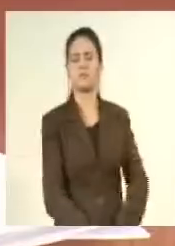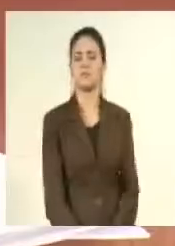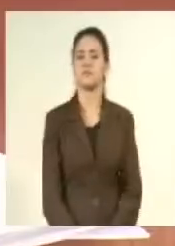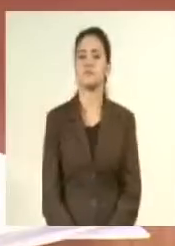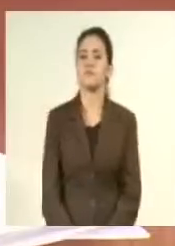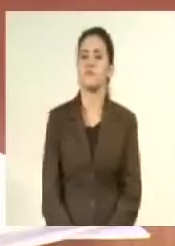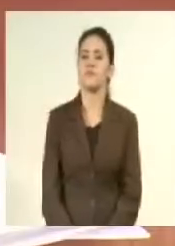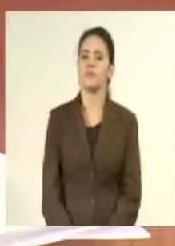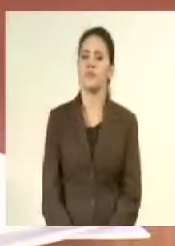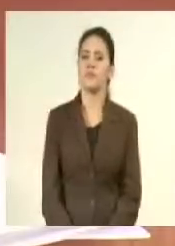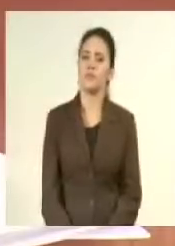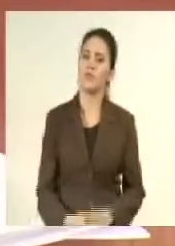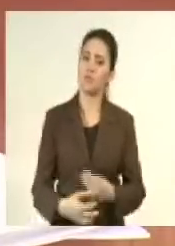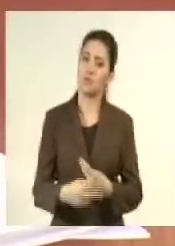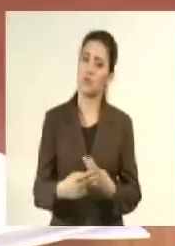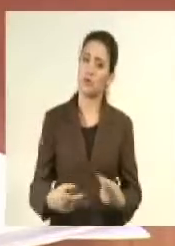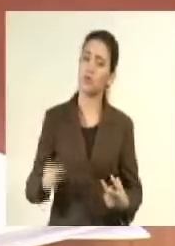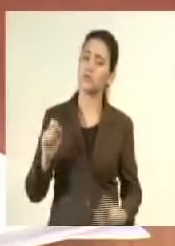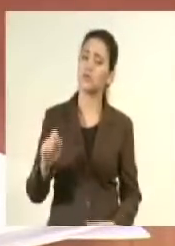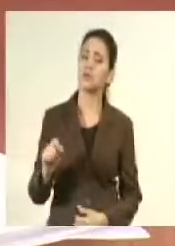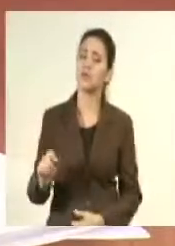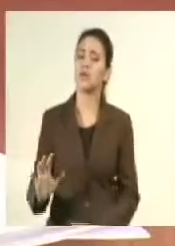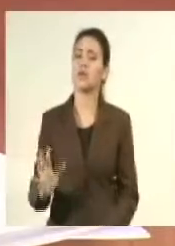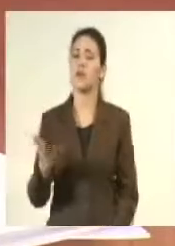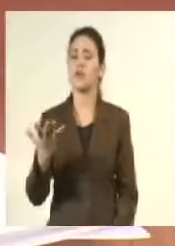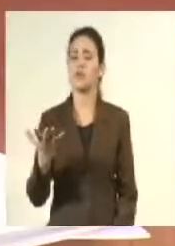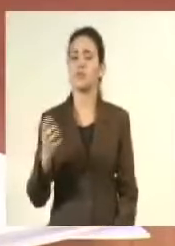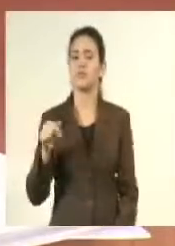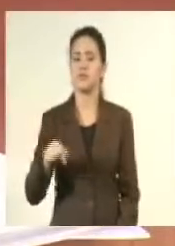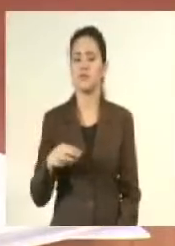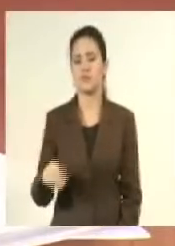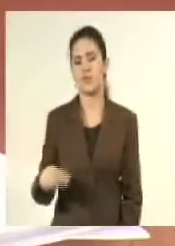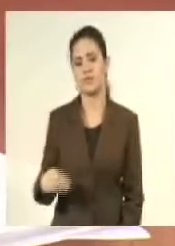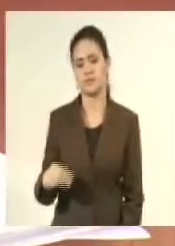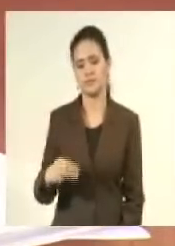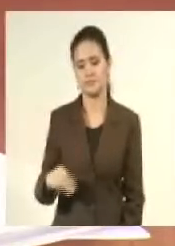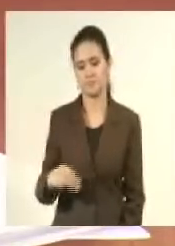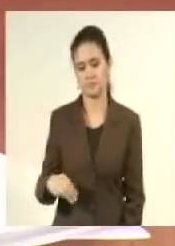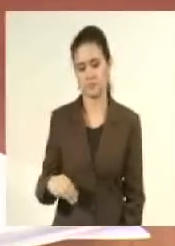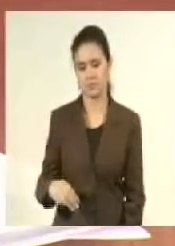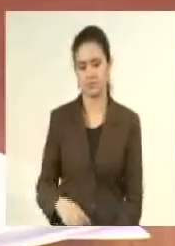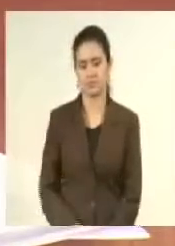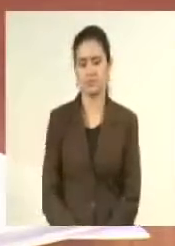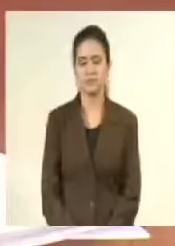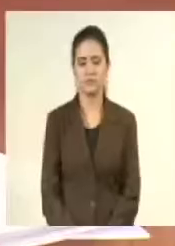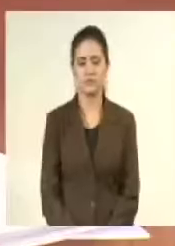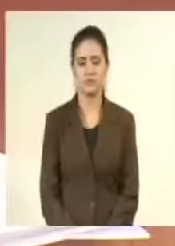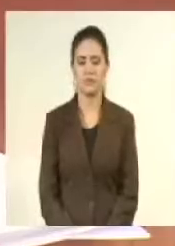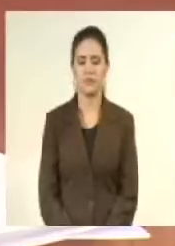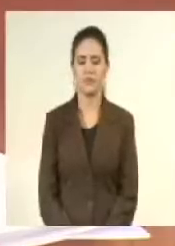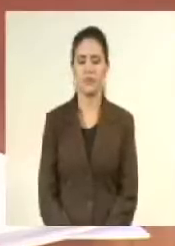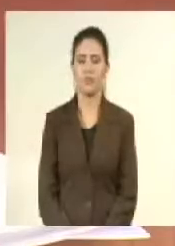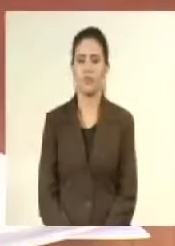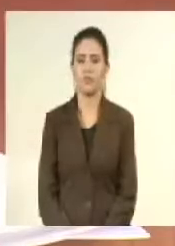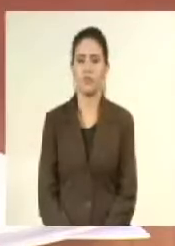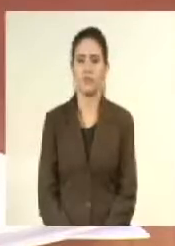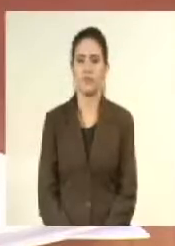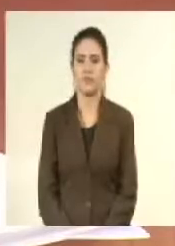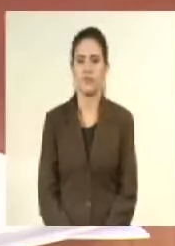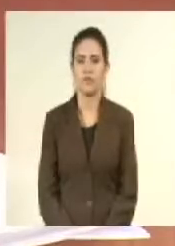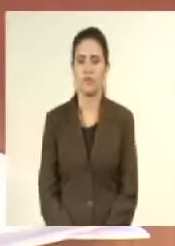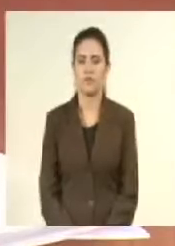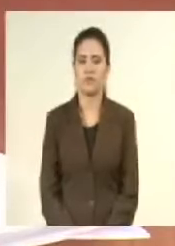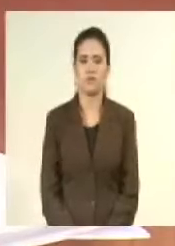de coisas que andam acontecendo no nosso Maranhão, e colocar não só o fato em si, nem que